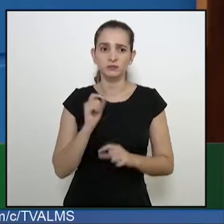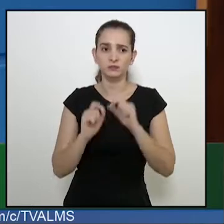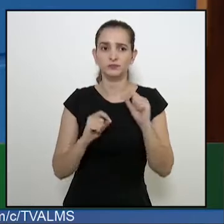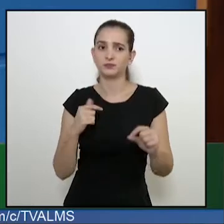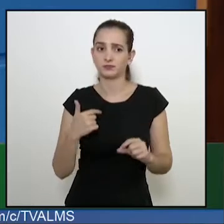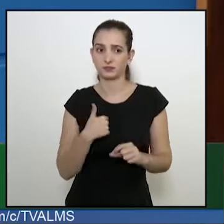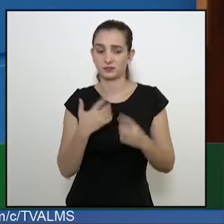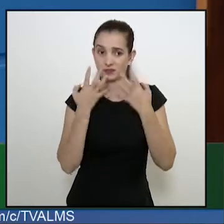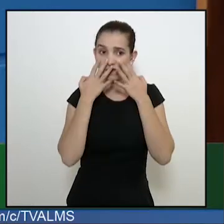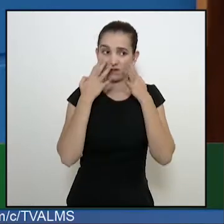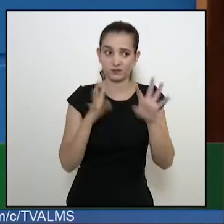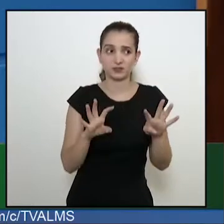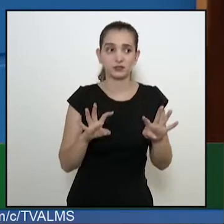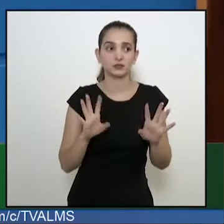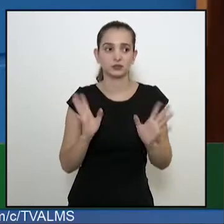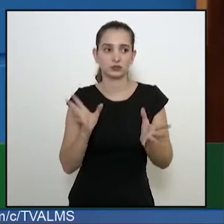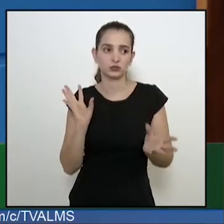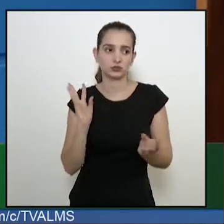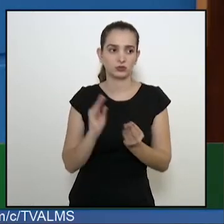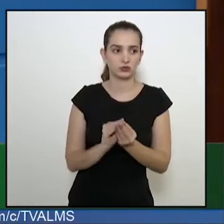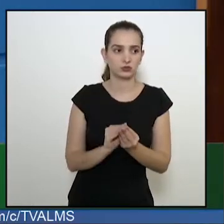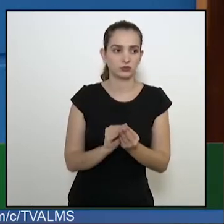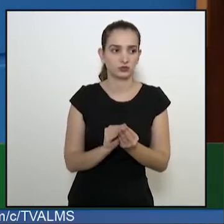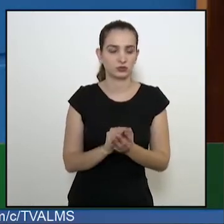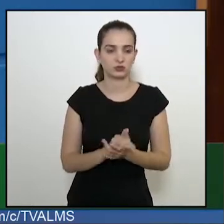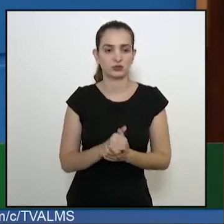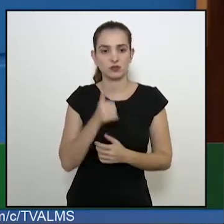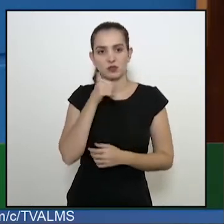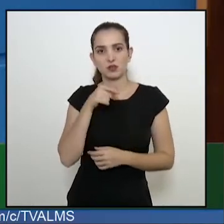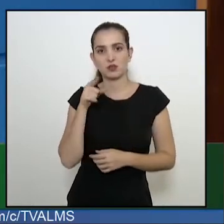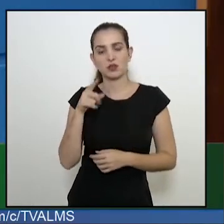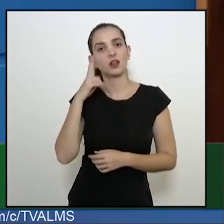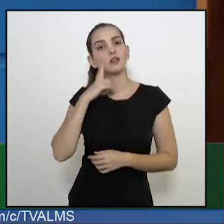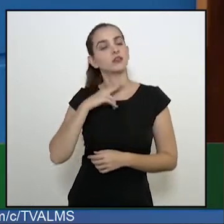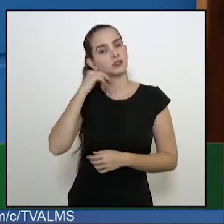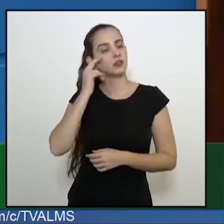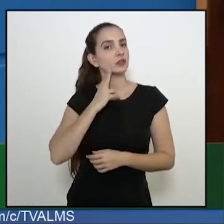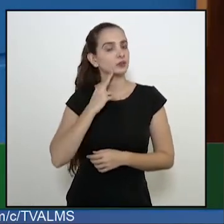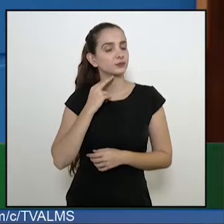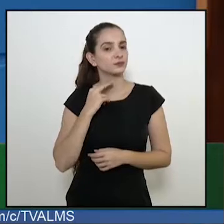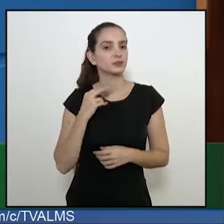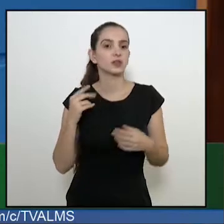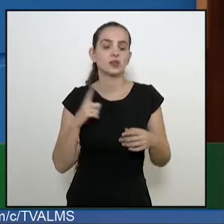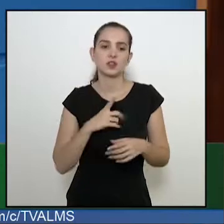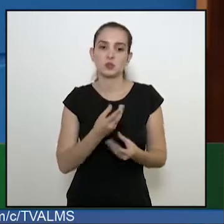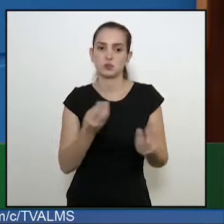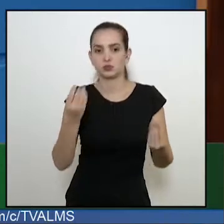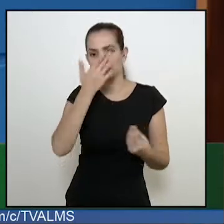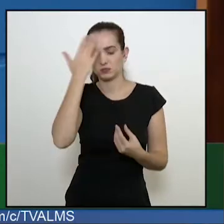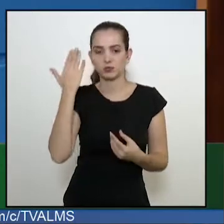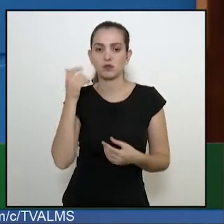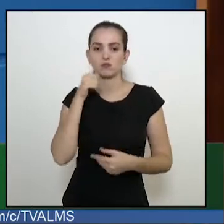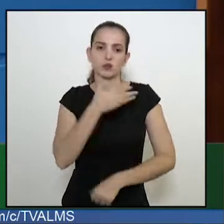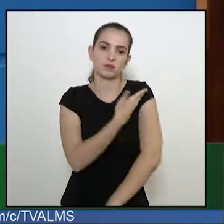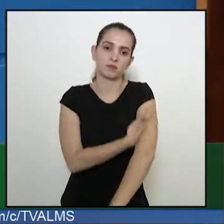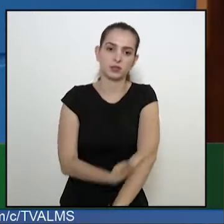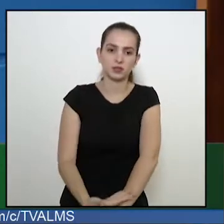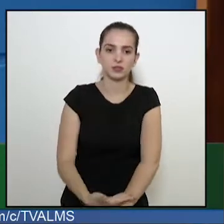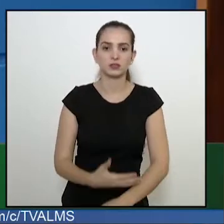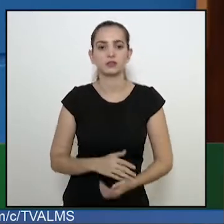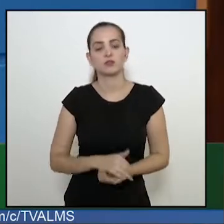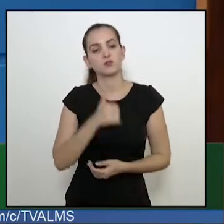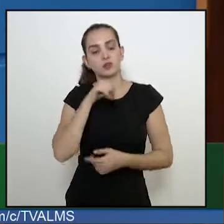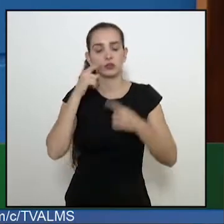atenção, e já concluindo aqui, porque faltam 2 segundos, ela é mulher negra. E aí tem muita gente que fala, mas mulher branca morre,